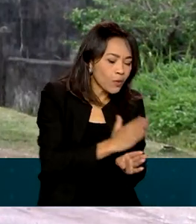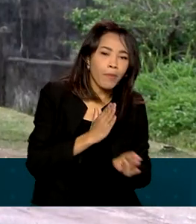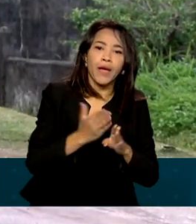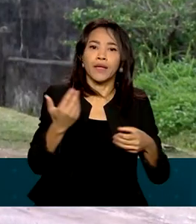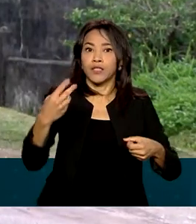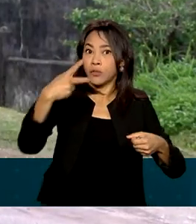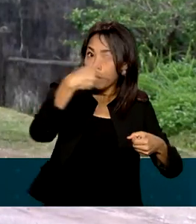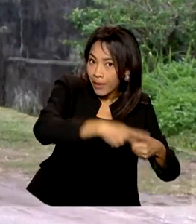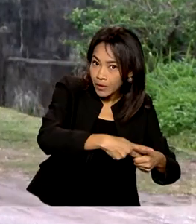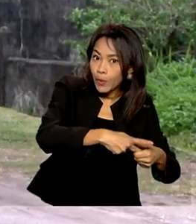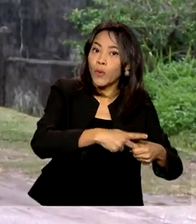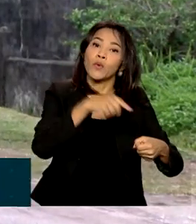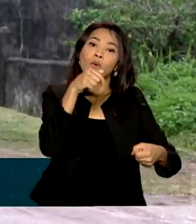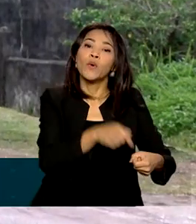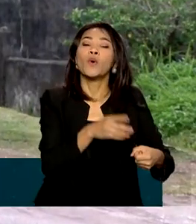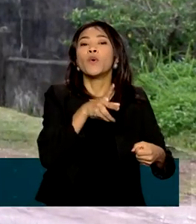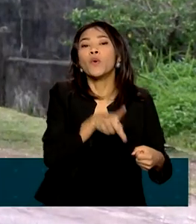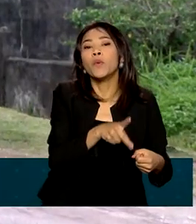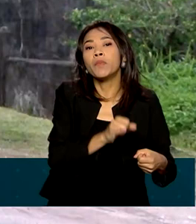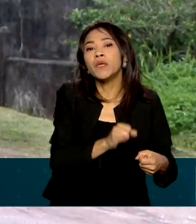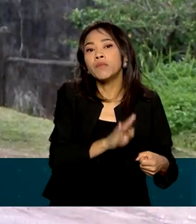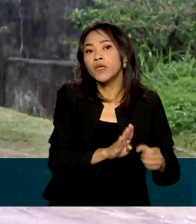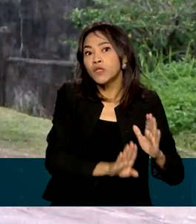produto interno bruto do país subiu